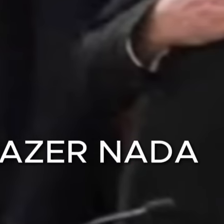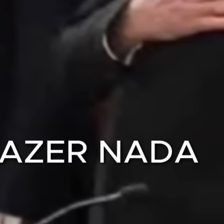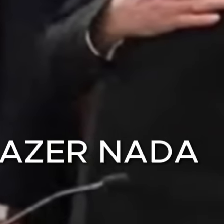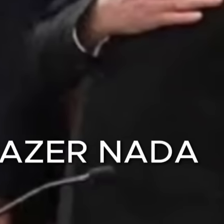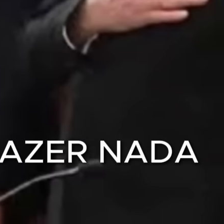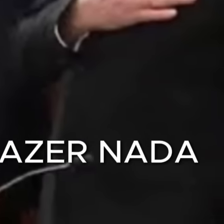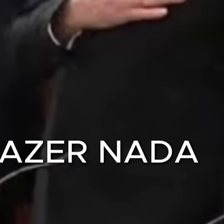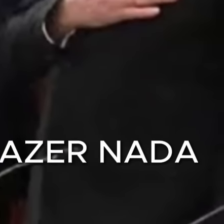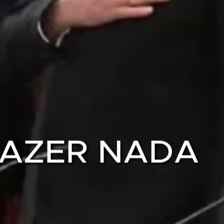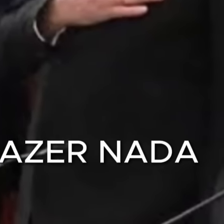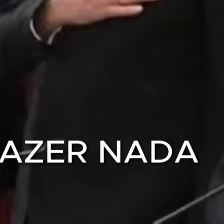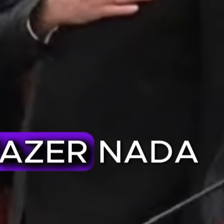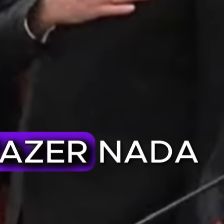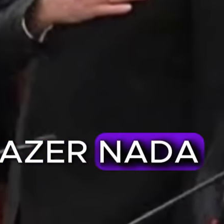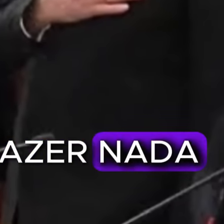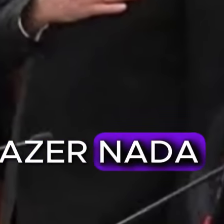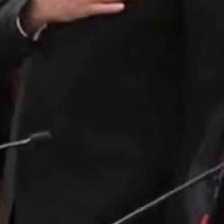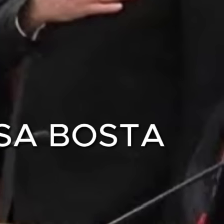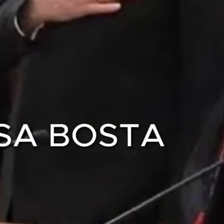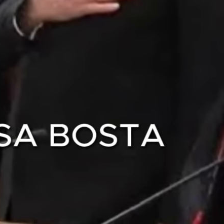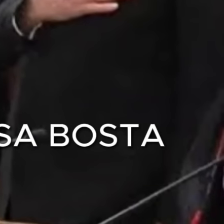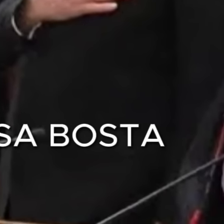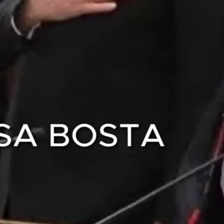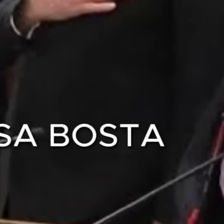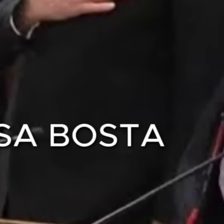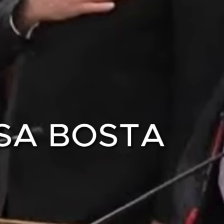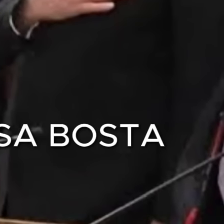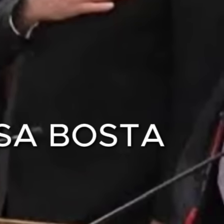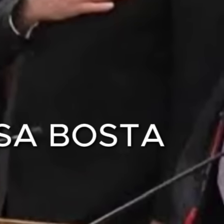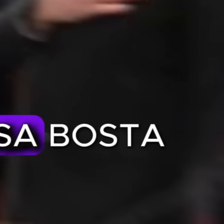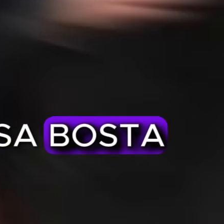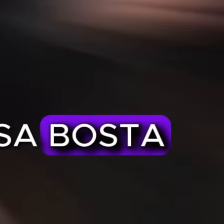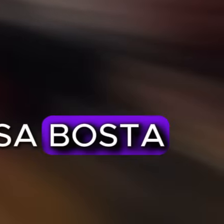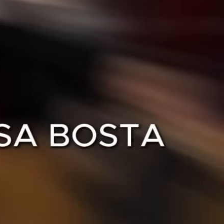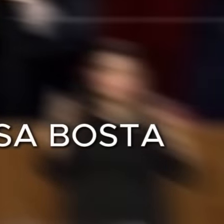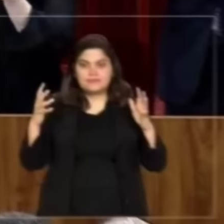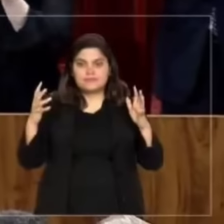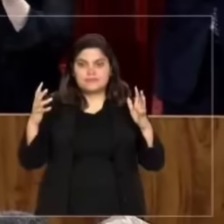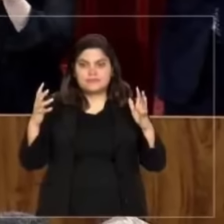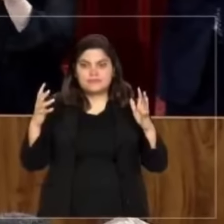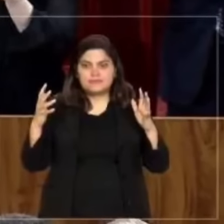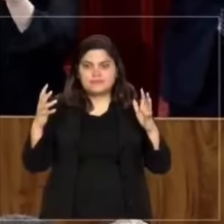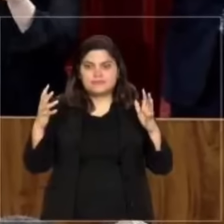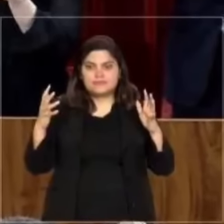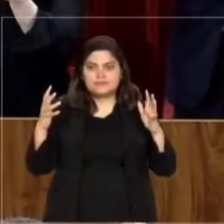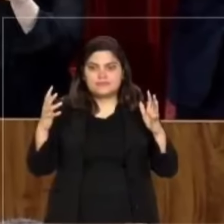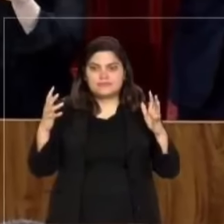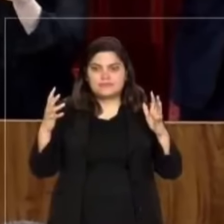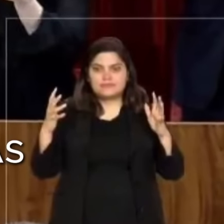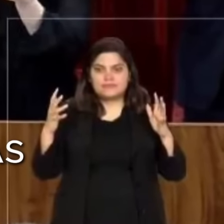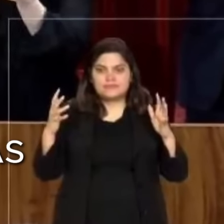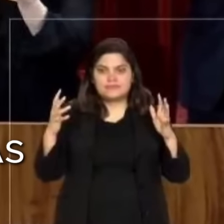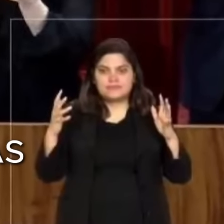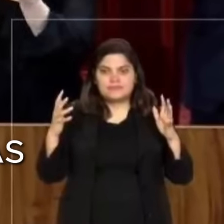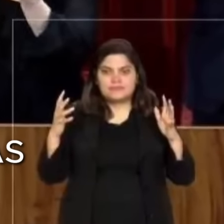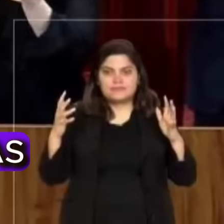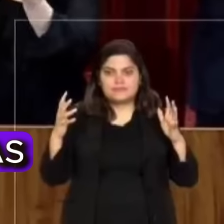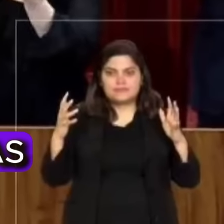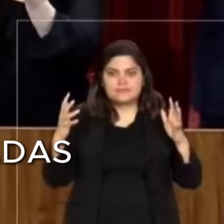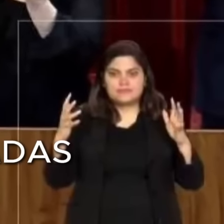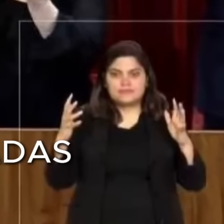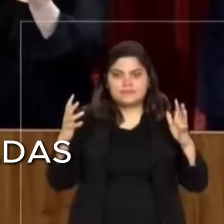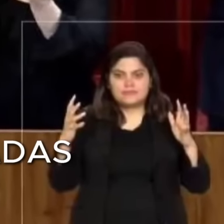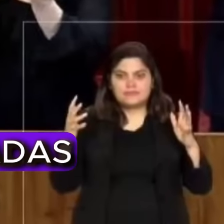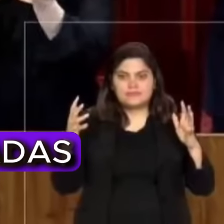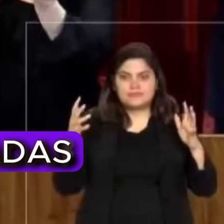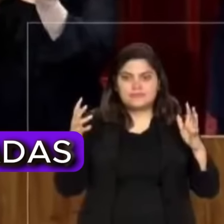para essa merda aqui, não dá para fazer nada. Não tem nada que se salve mais nessa bosta dessa corporação. Embora tenham boas